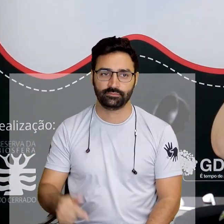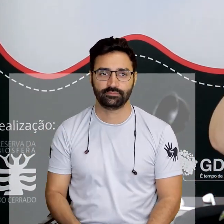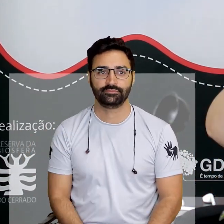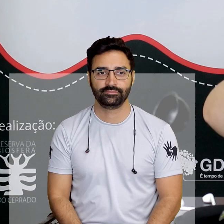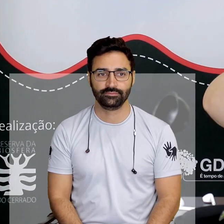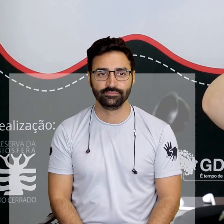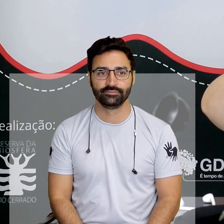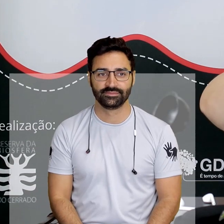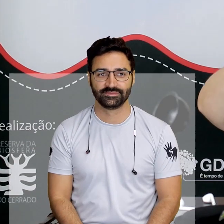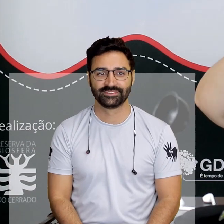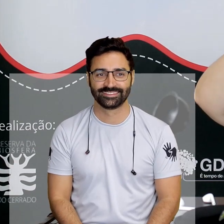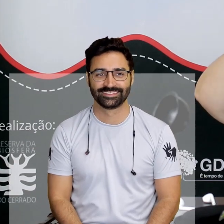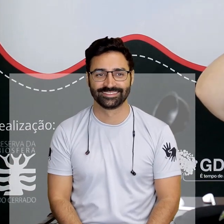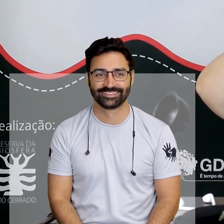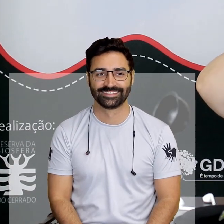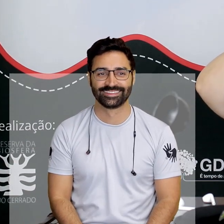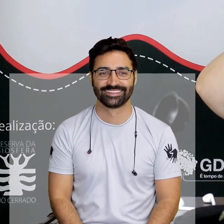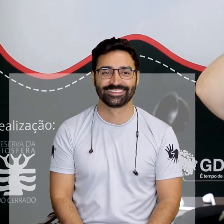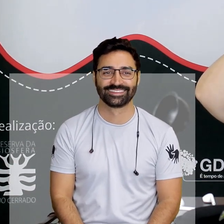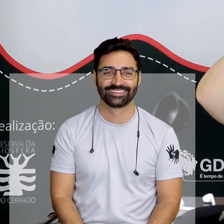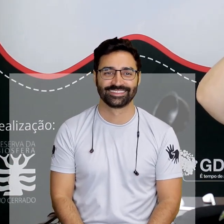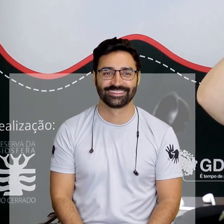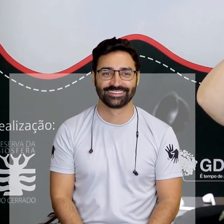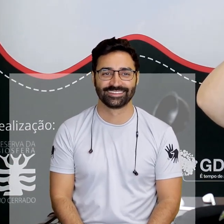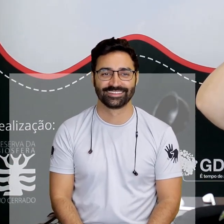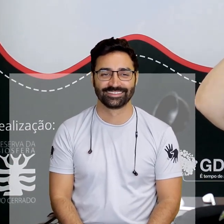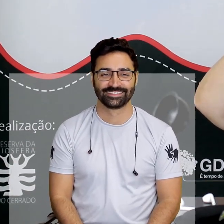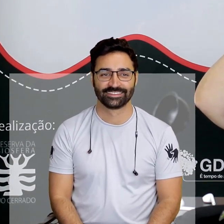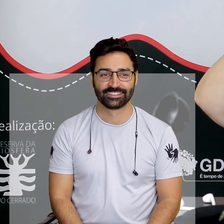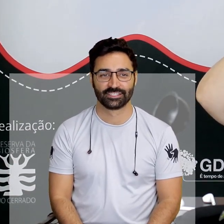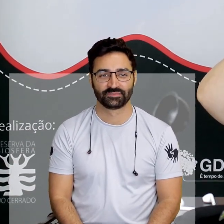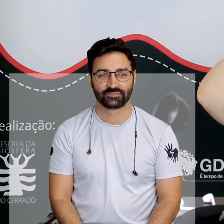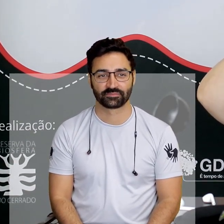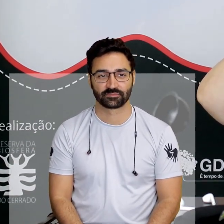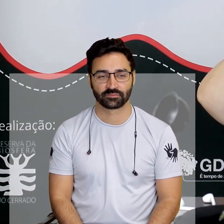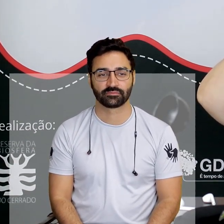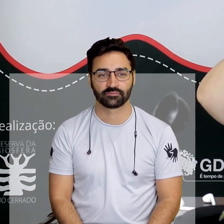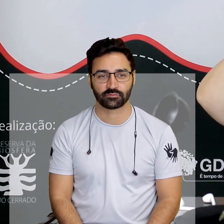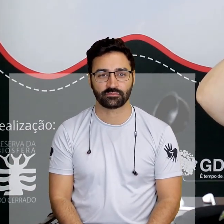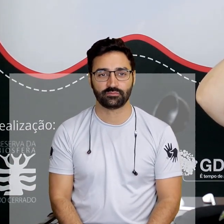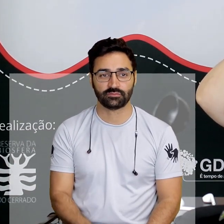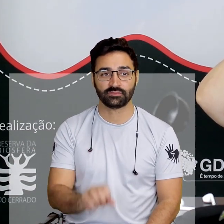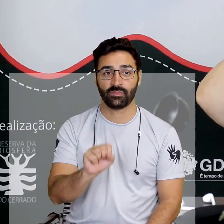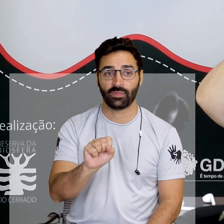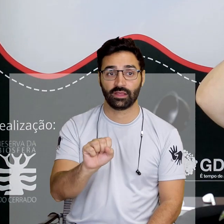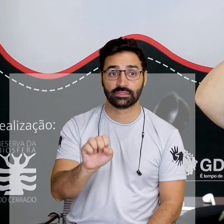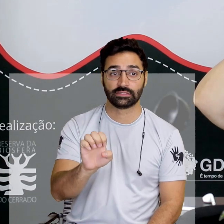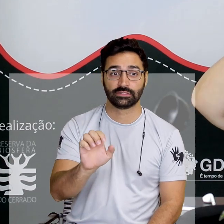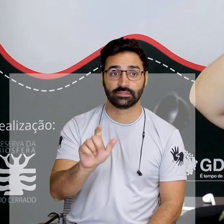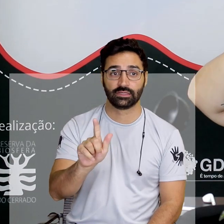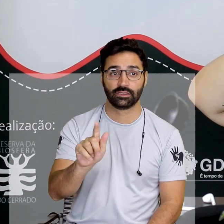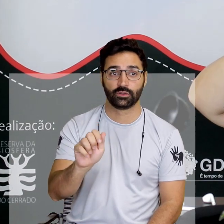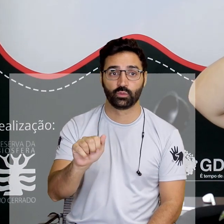temos número 2, na testa aqui, na têmpora, segunda.